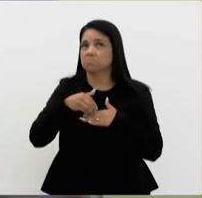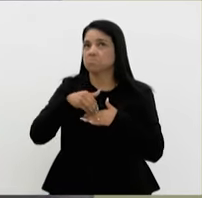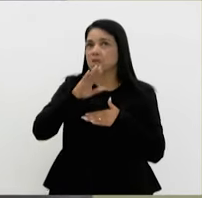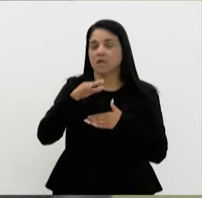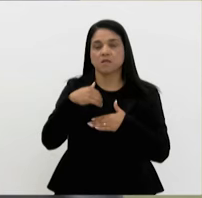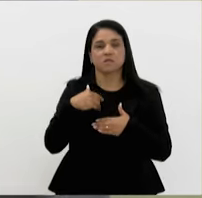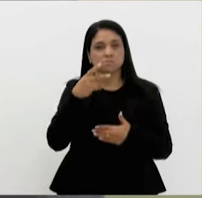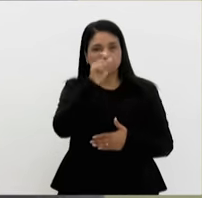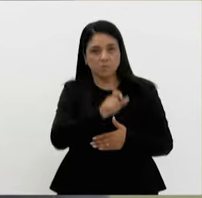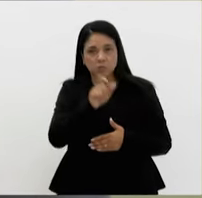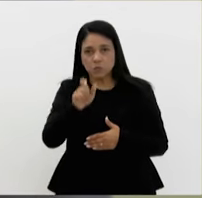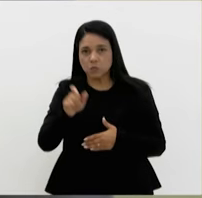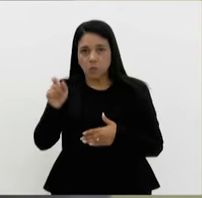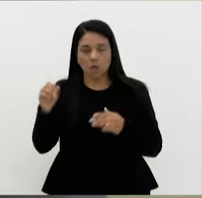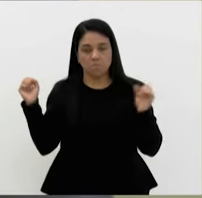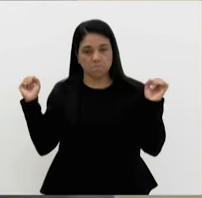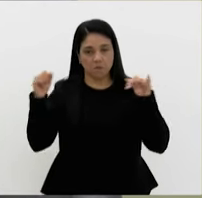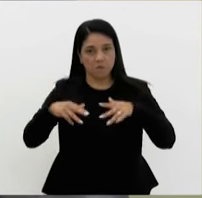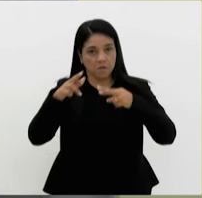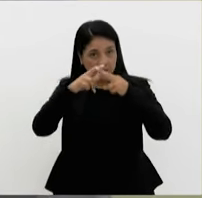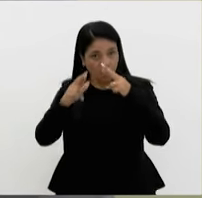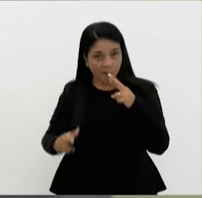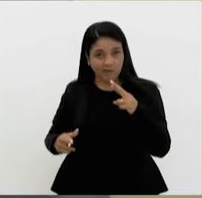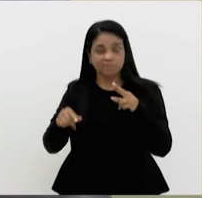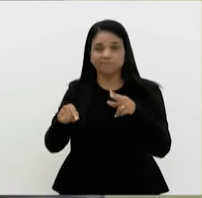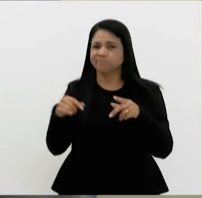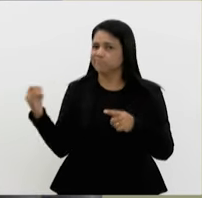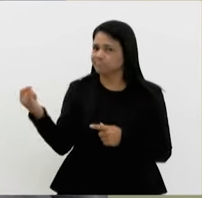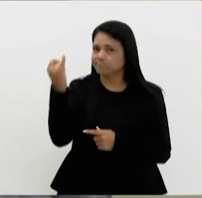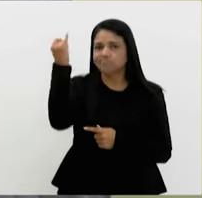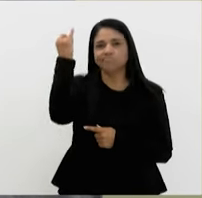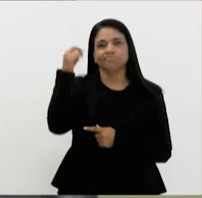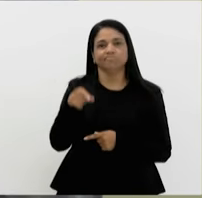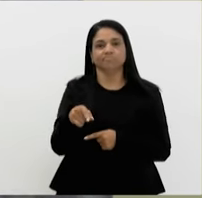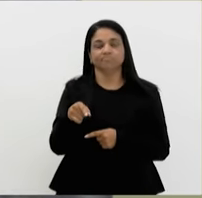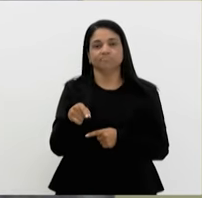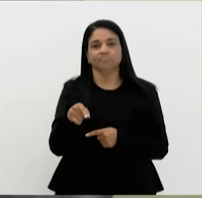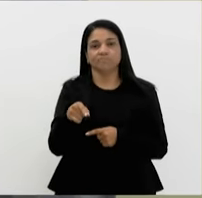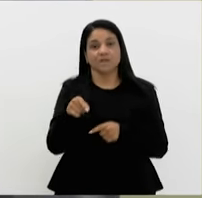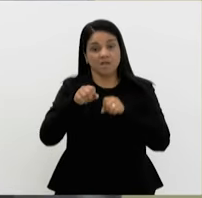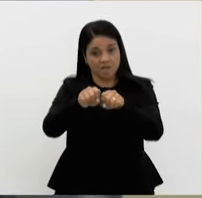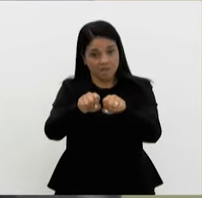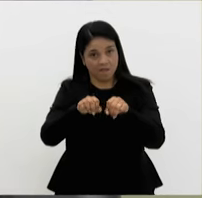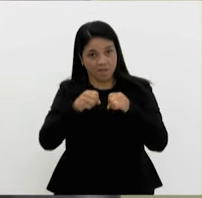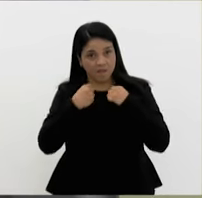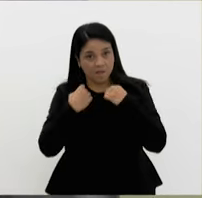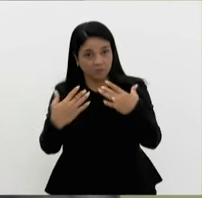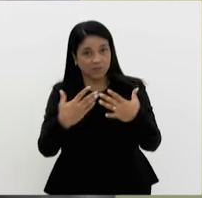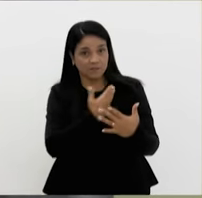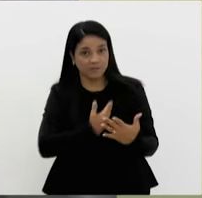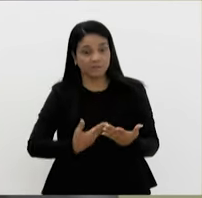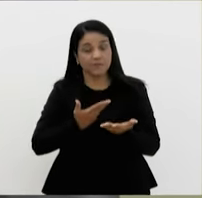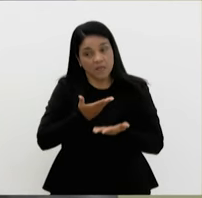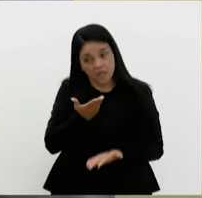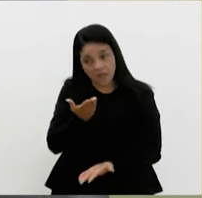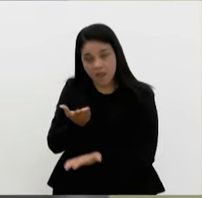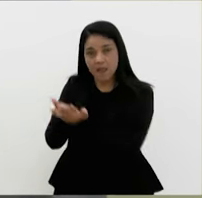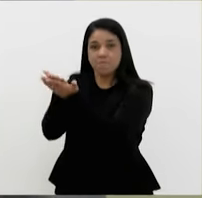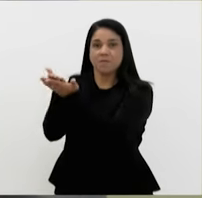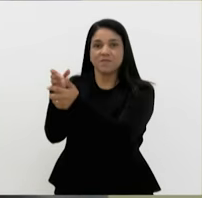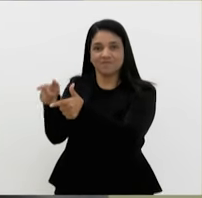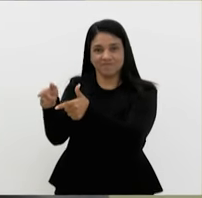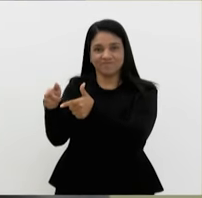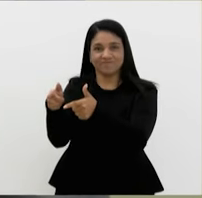passaram por dentro da audiência aqui na UERJ, algo fundamental. Por quê? Porque dessa audiência saiu alguns encaminhamentos e que são importantes.